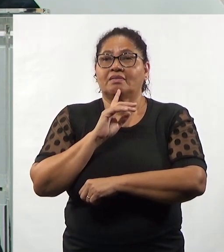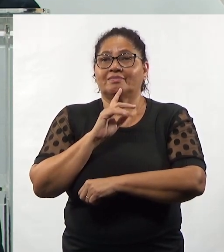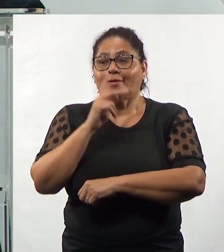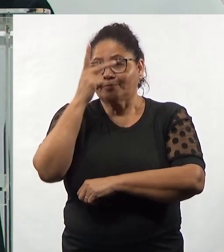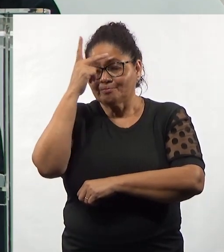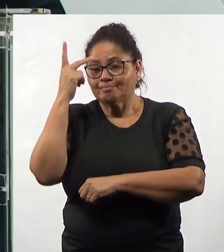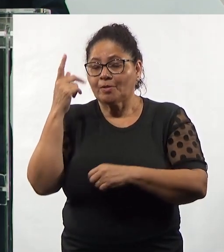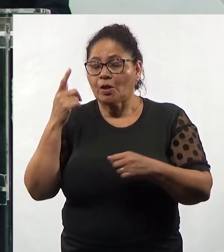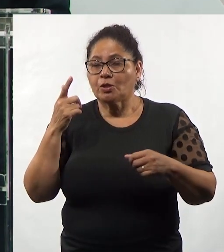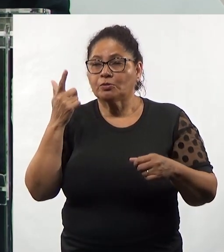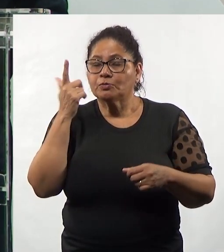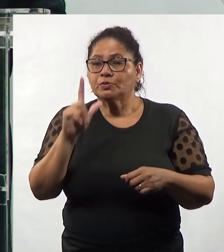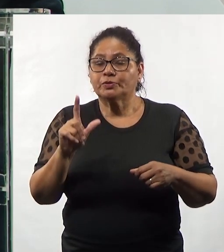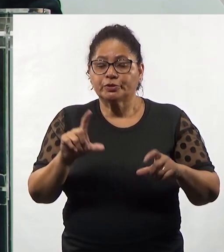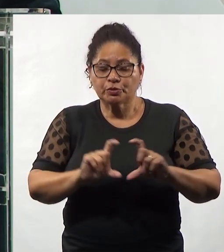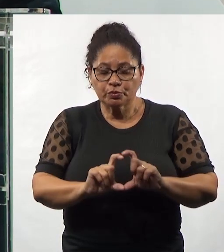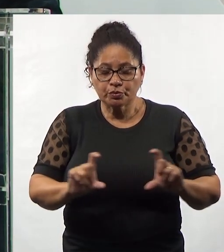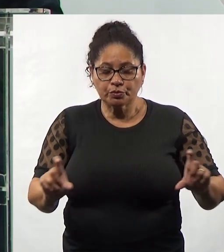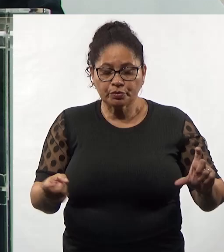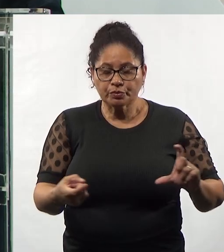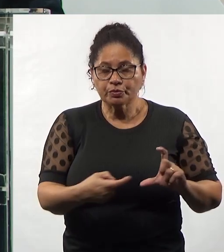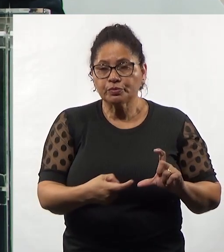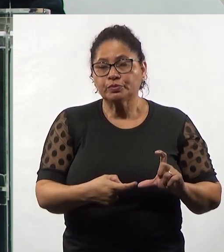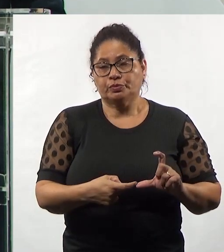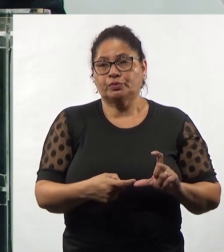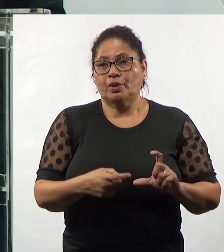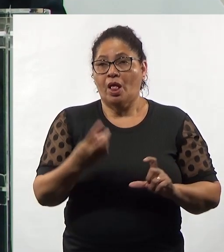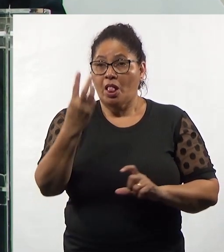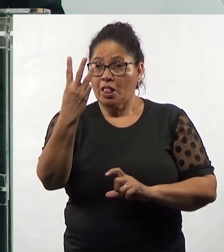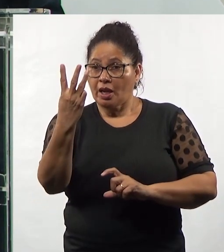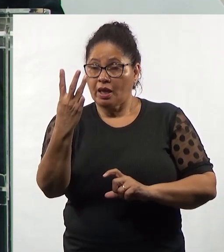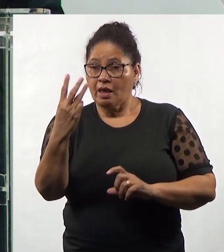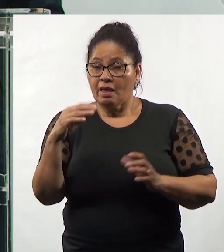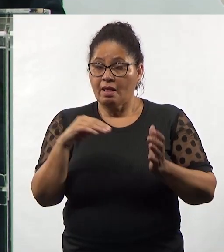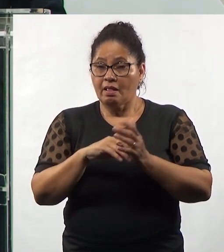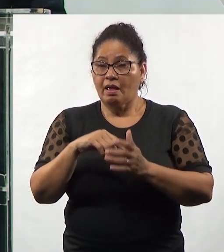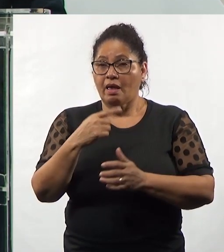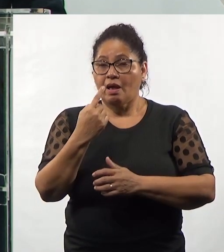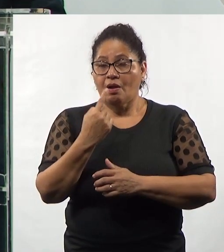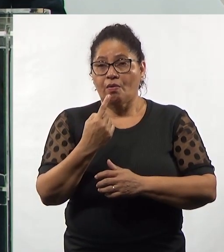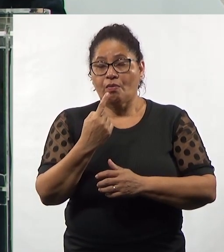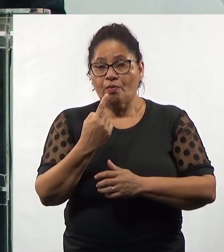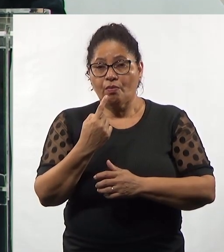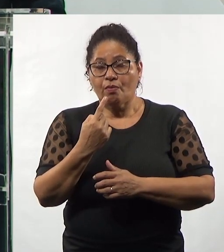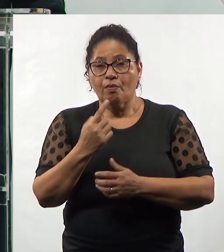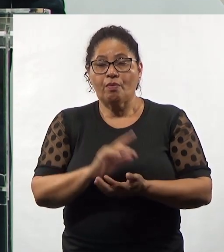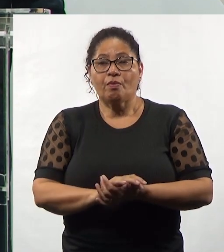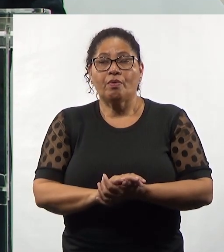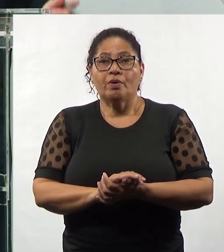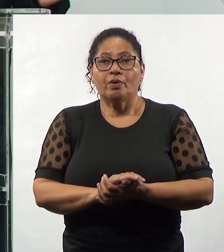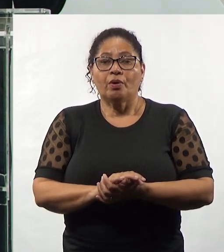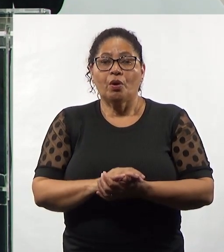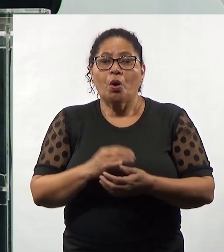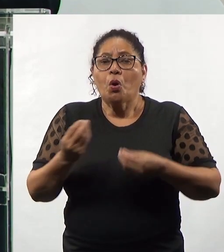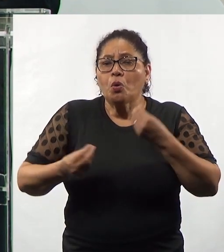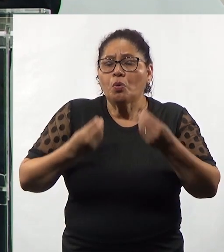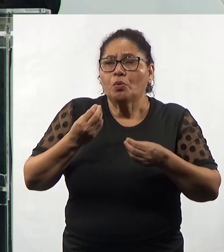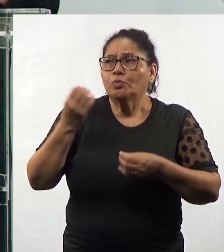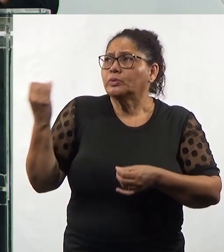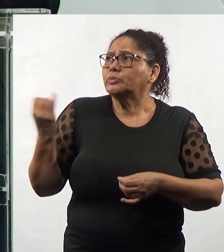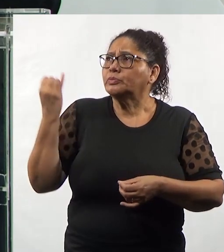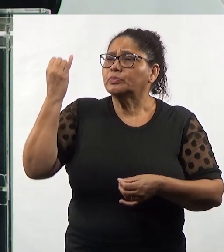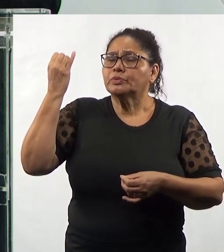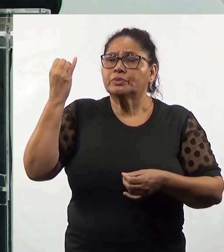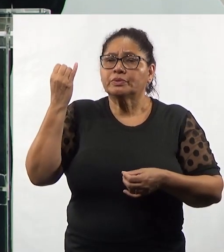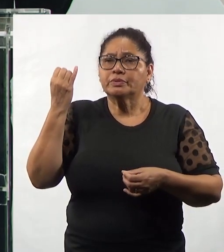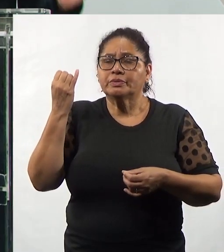conseguiu fazer um link entre a aula 3 e a aula 1. De que forma? Quando a gente falava da importância